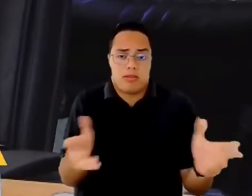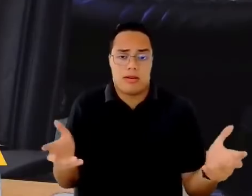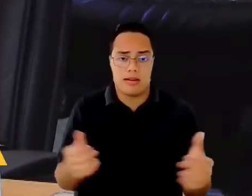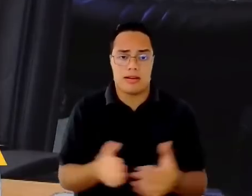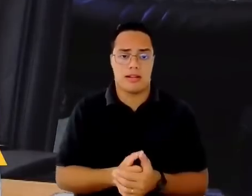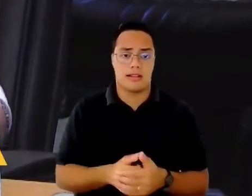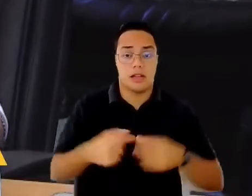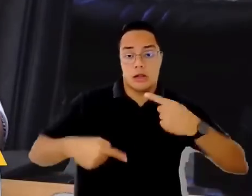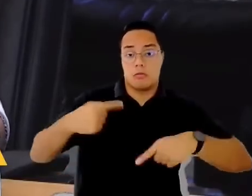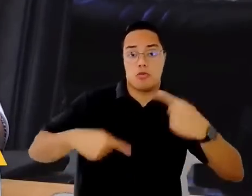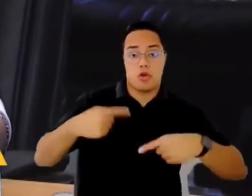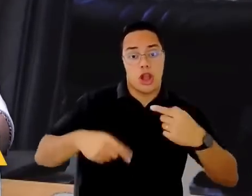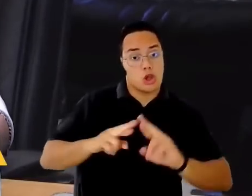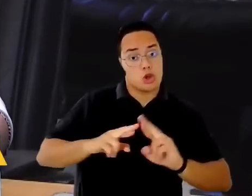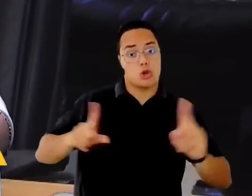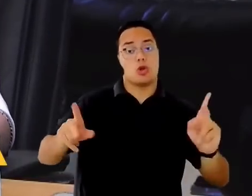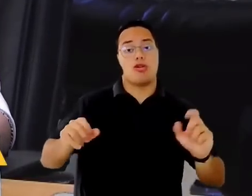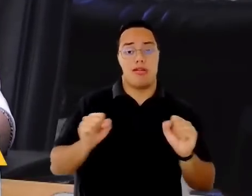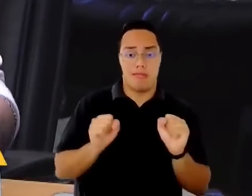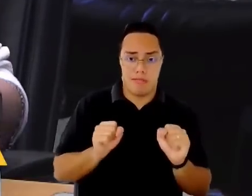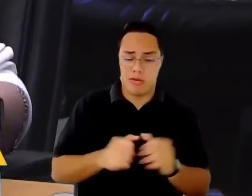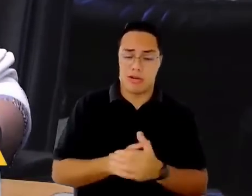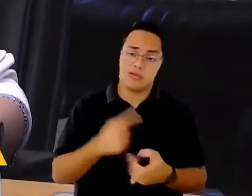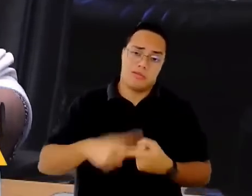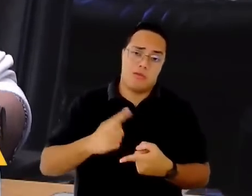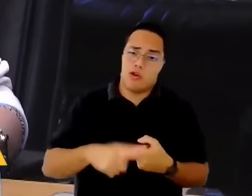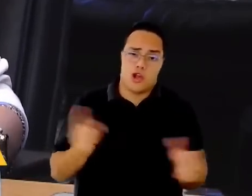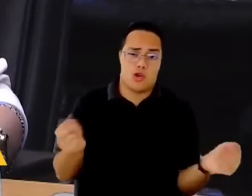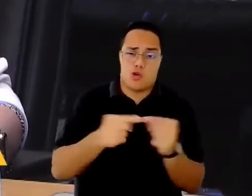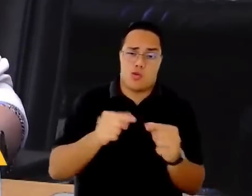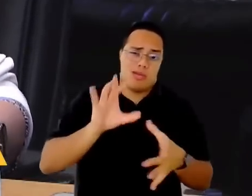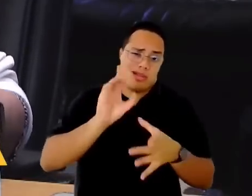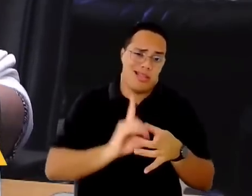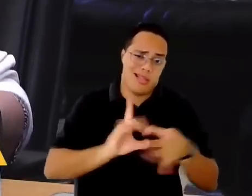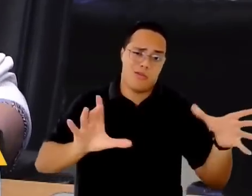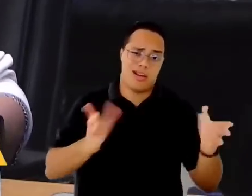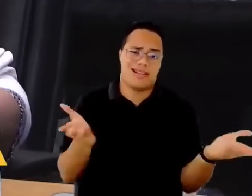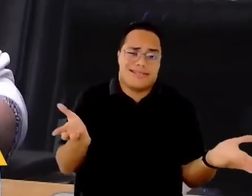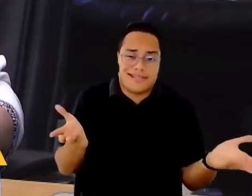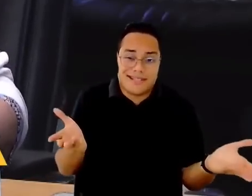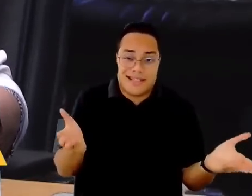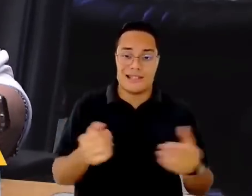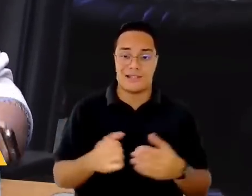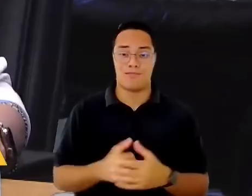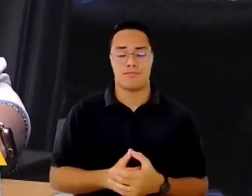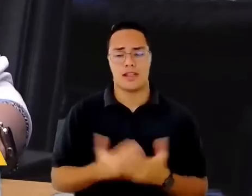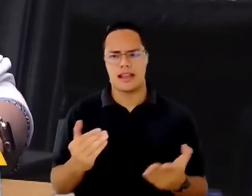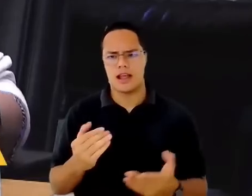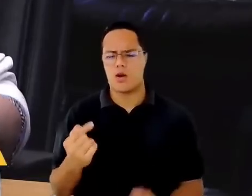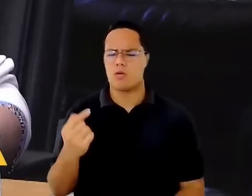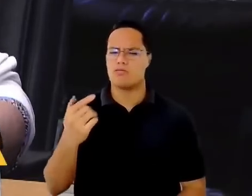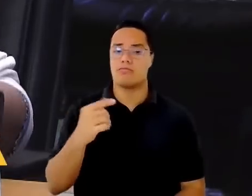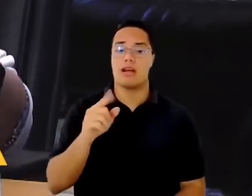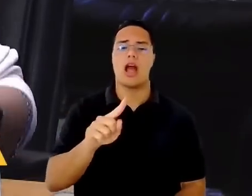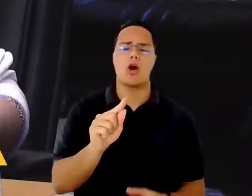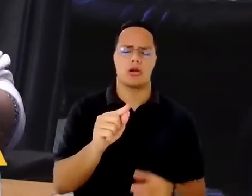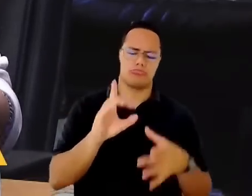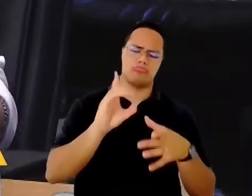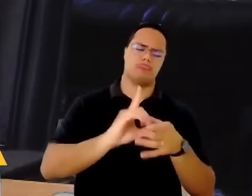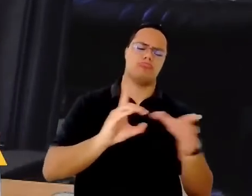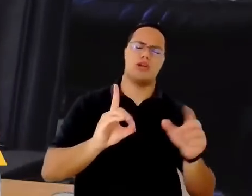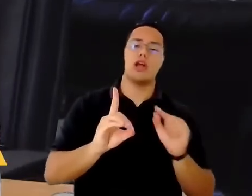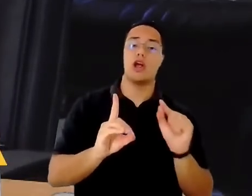político porque esse é o princípio da Democracia o princípio da Democracia é que cada cidadão e cada cidadão possa